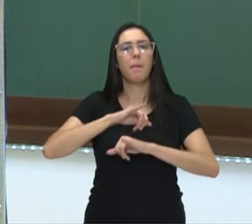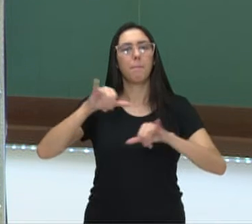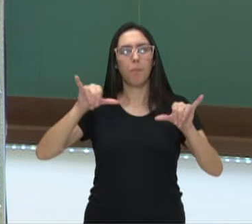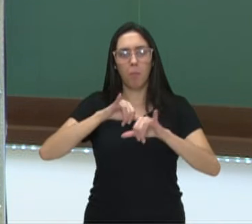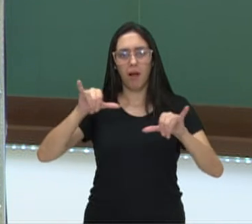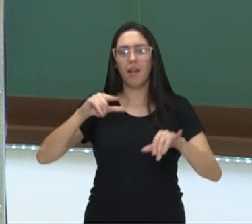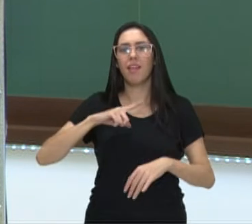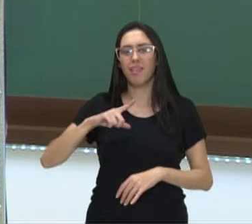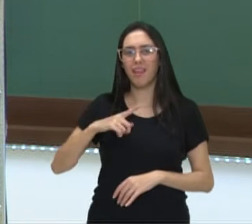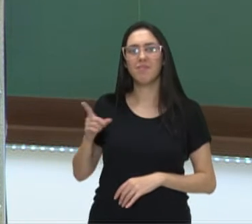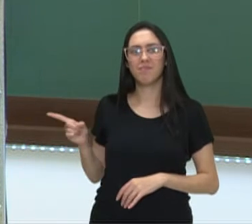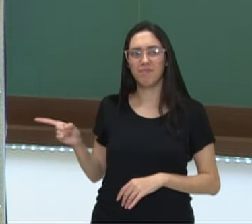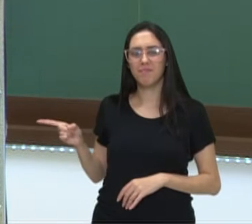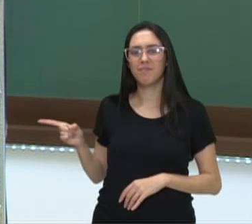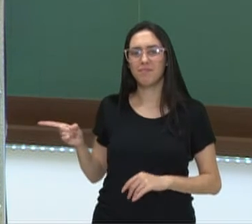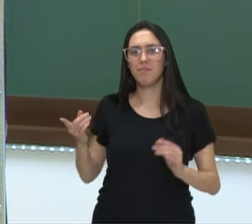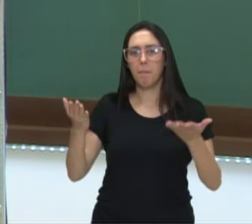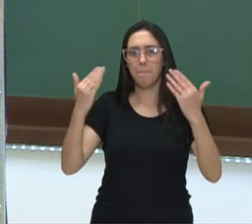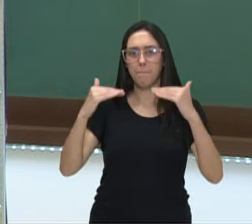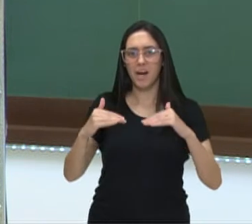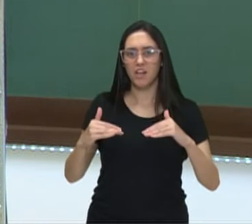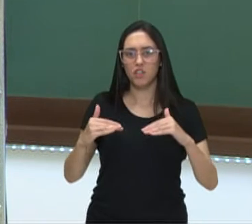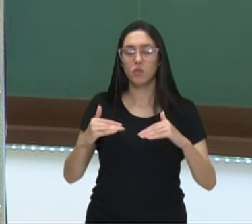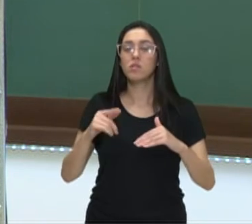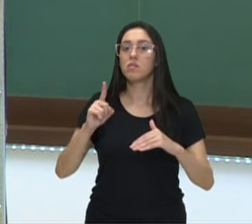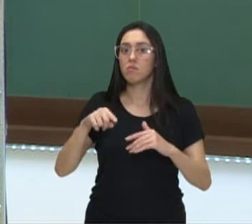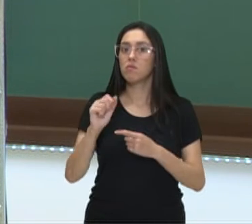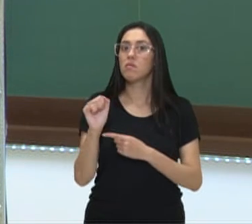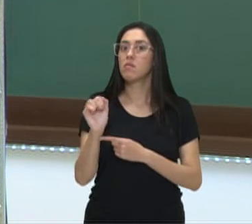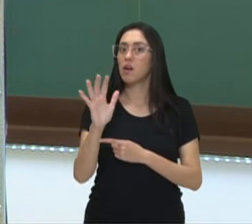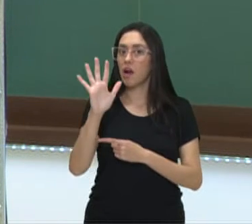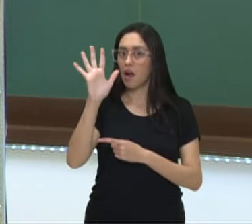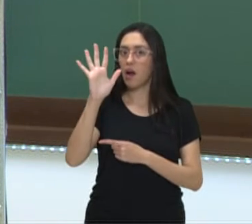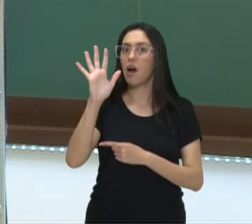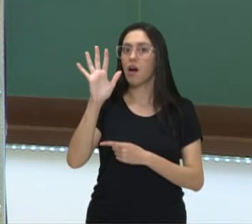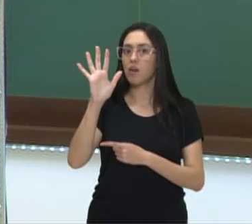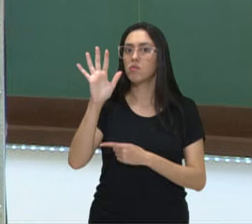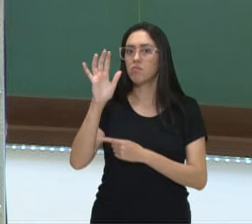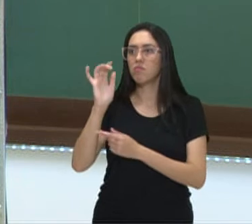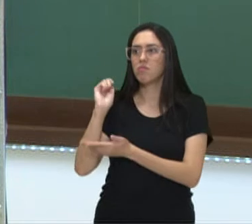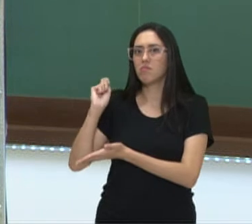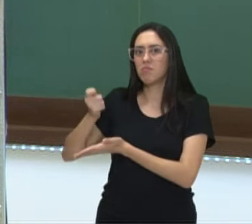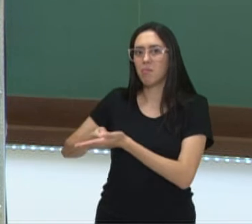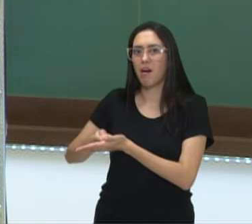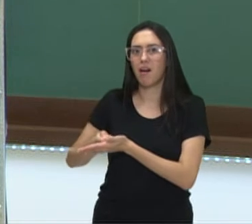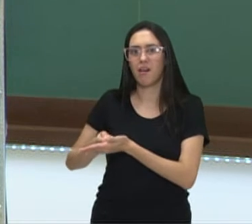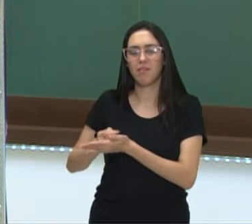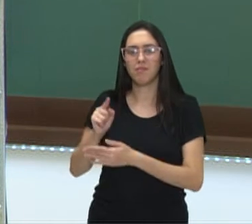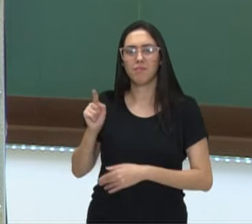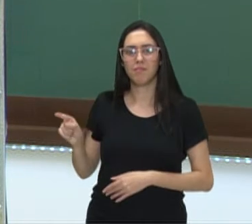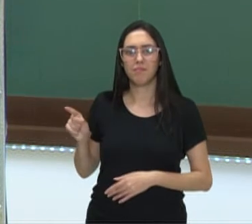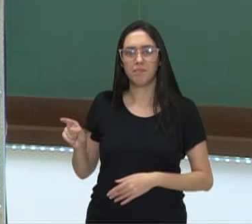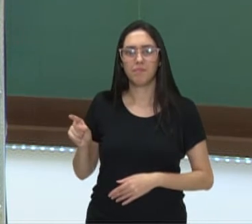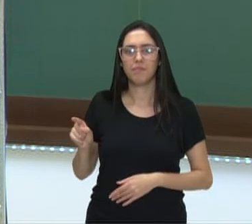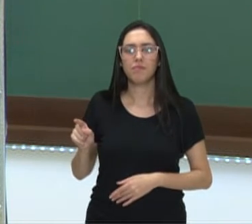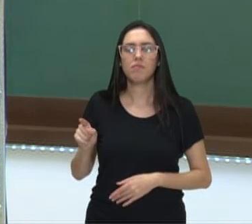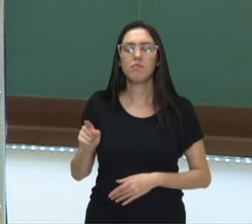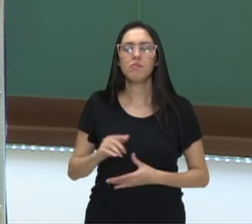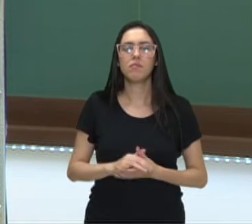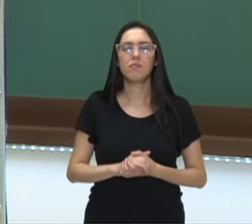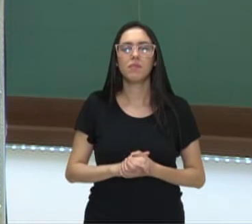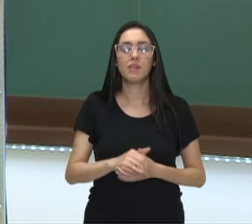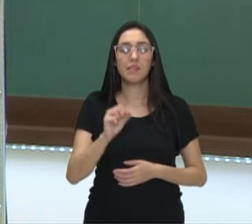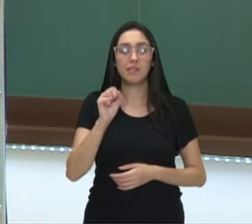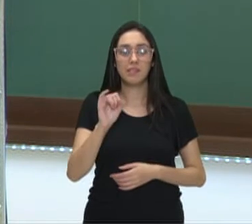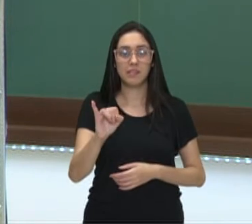anúncio publicitário tem um custo maior do que se ele tivesse em outras partes do jornal. Por quê?